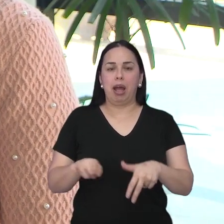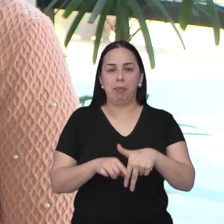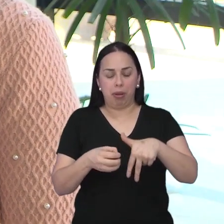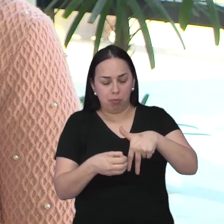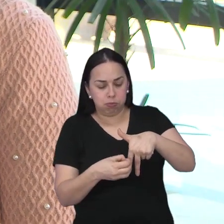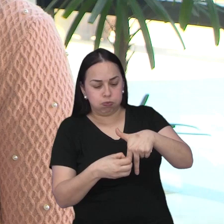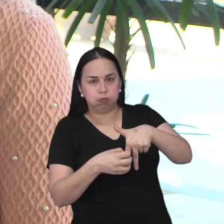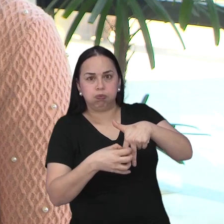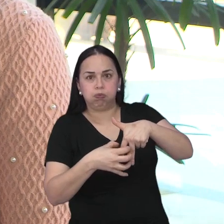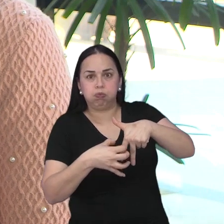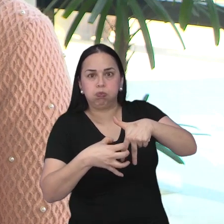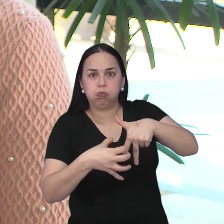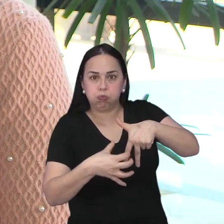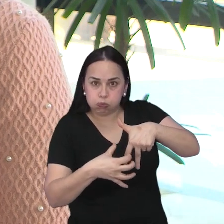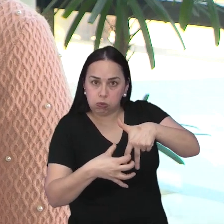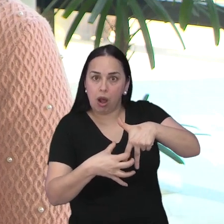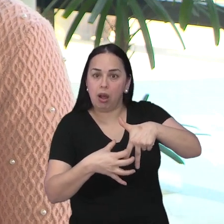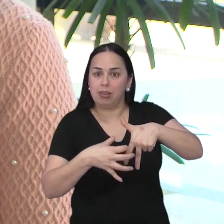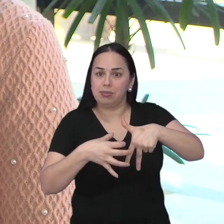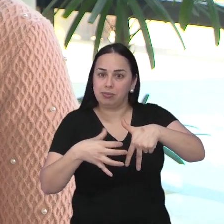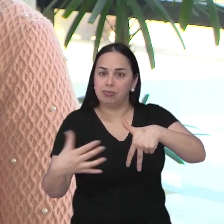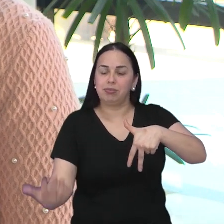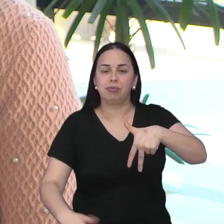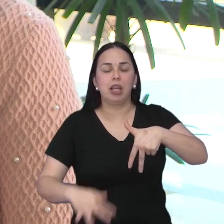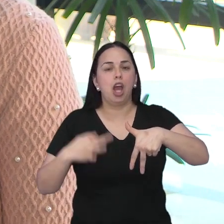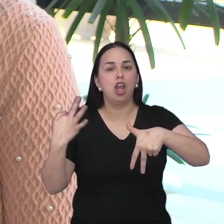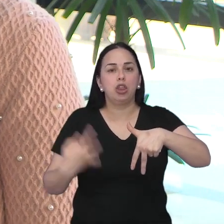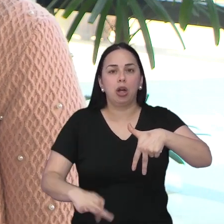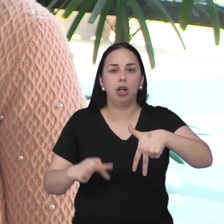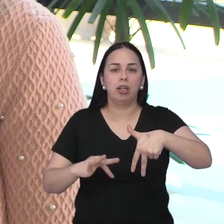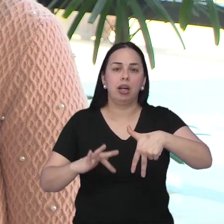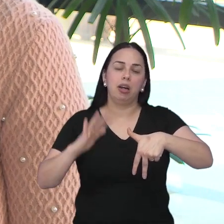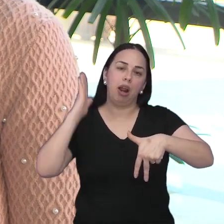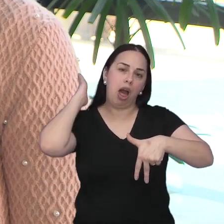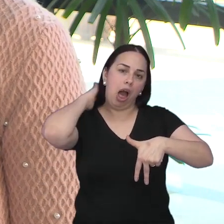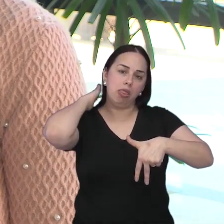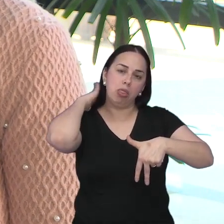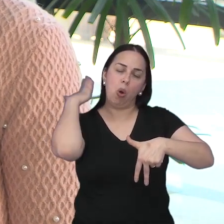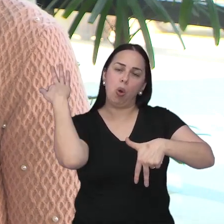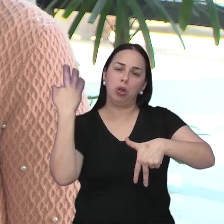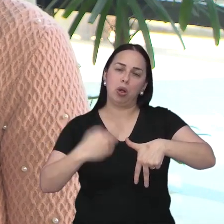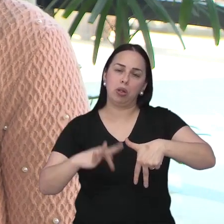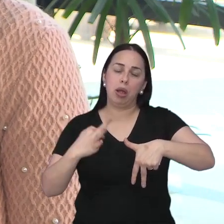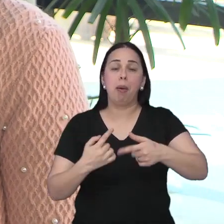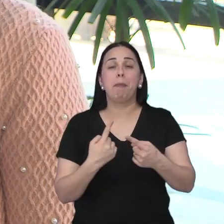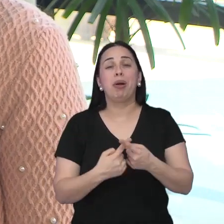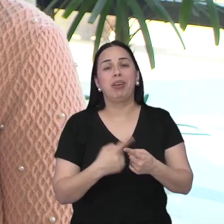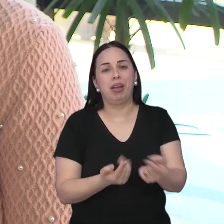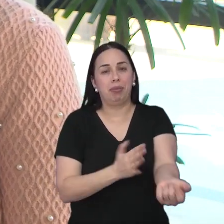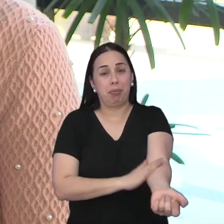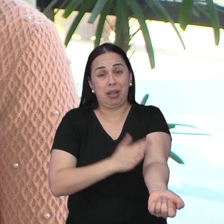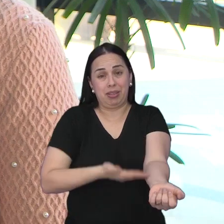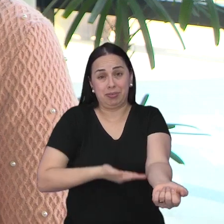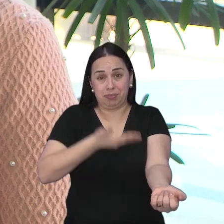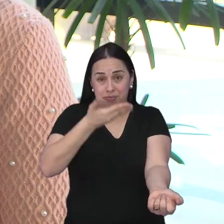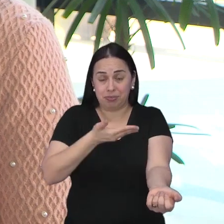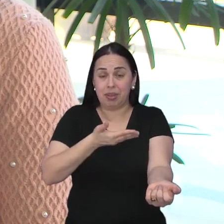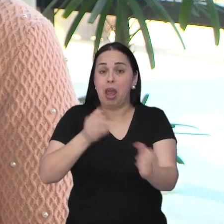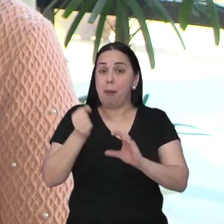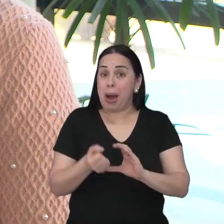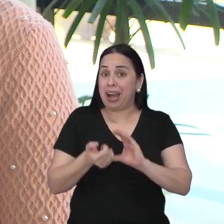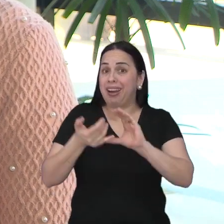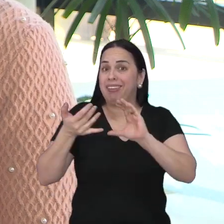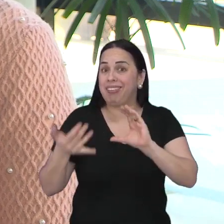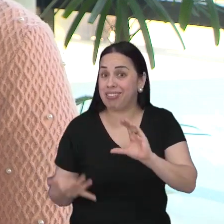no estômago e a perna direita inchou e dor na nuca, né, por